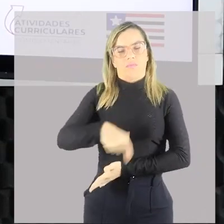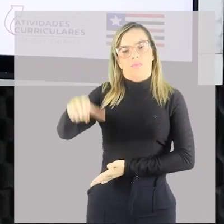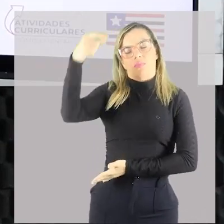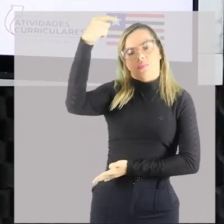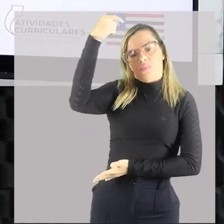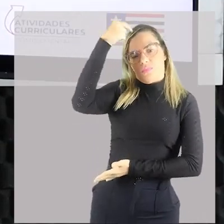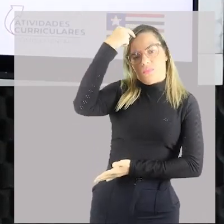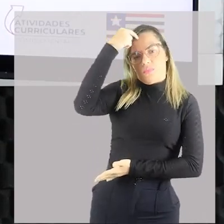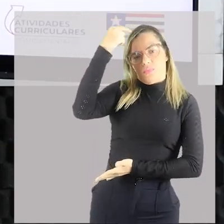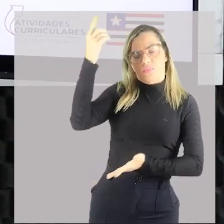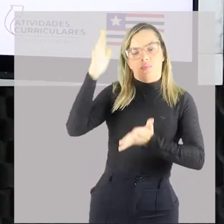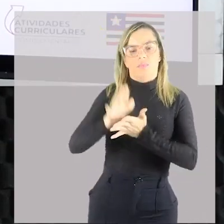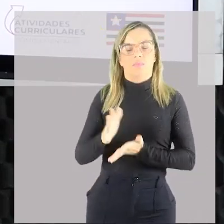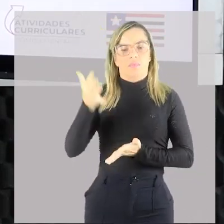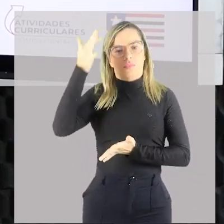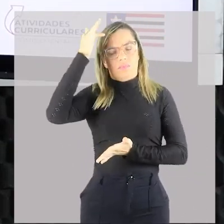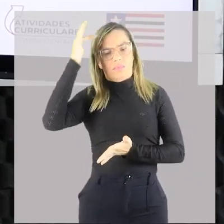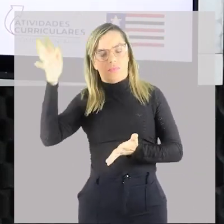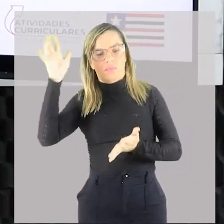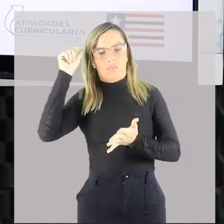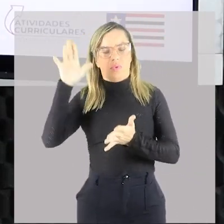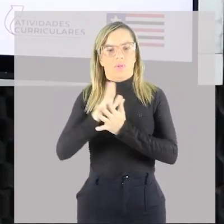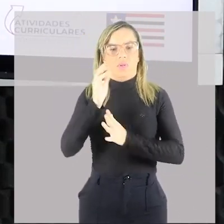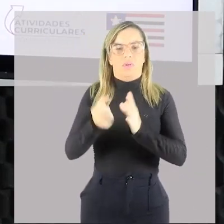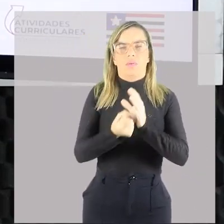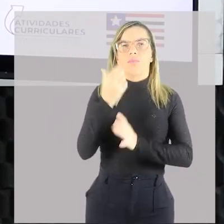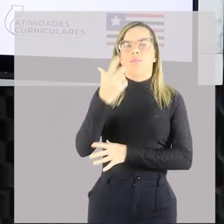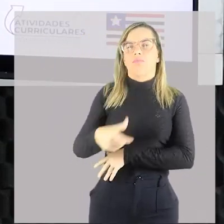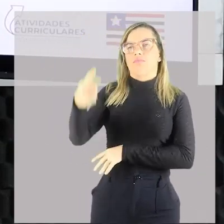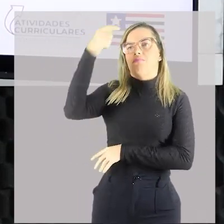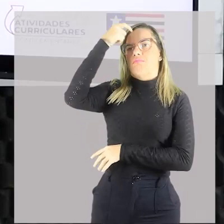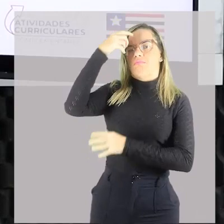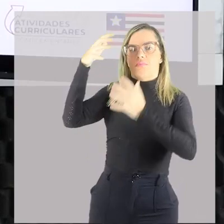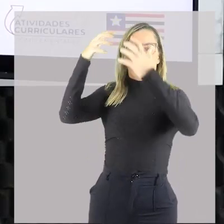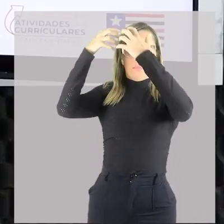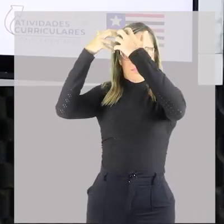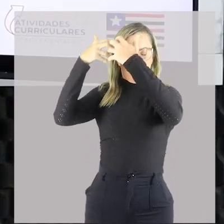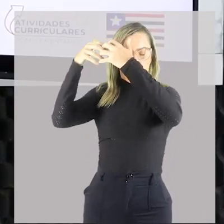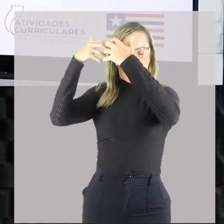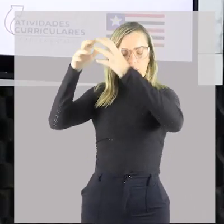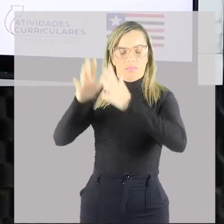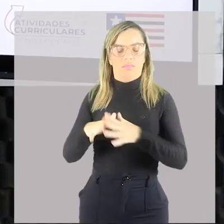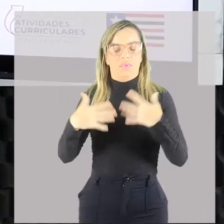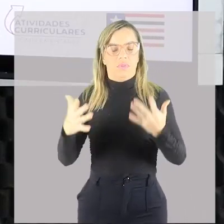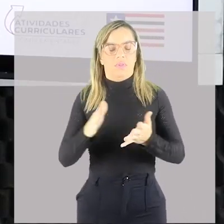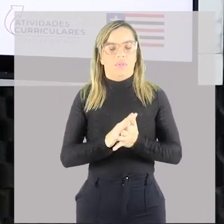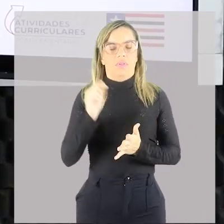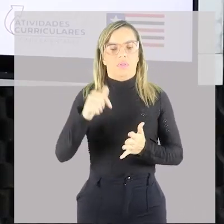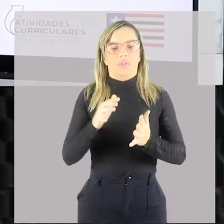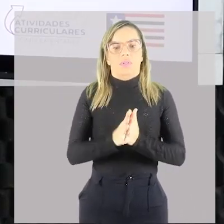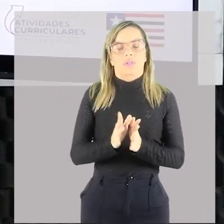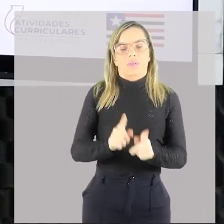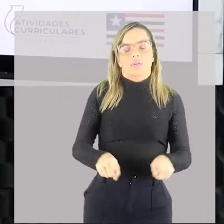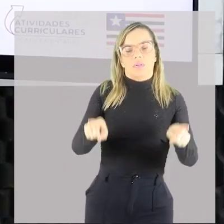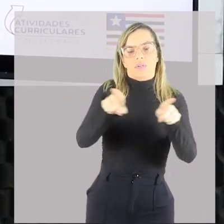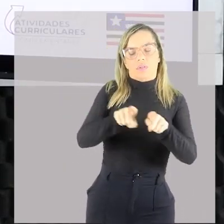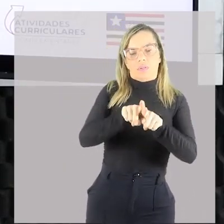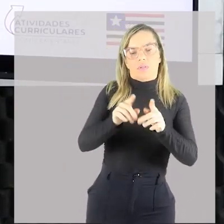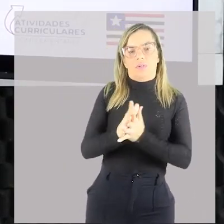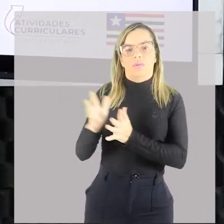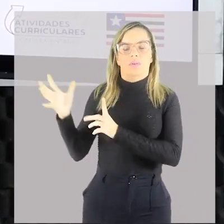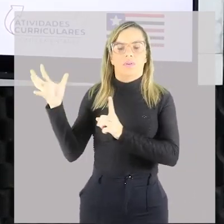pensador que vai gerar todas as nossas reflexões, tá? E que trouxe para a gente também uma